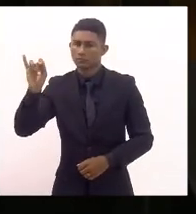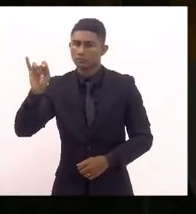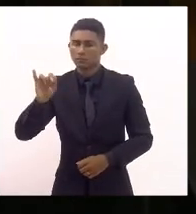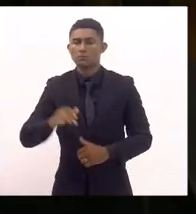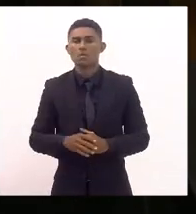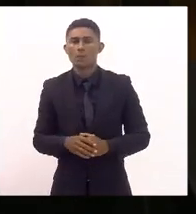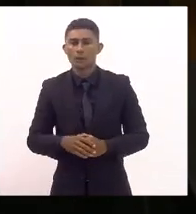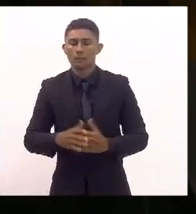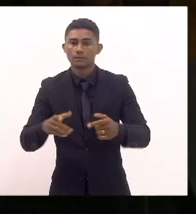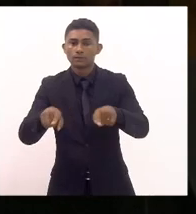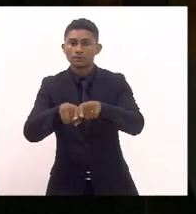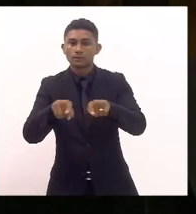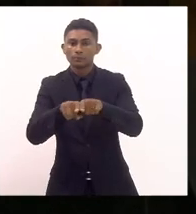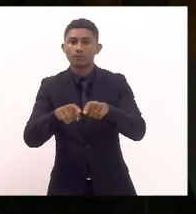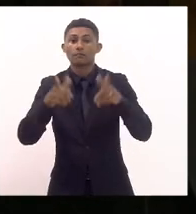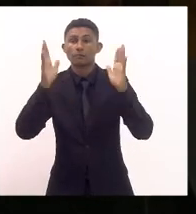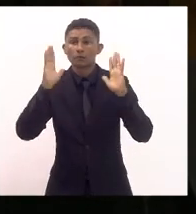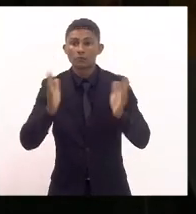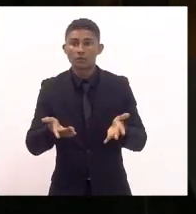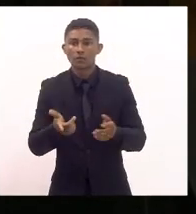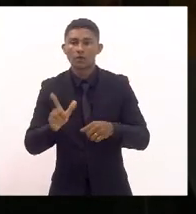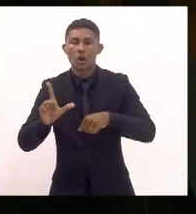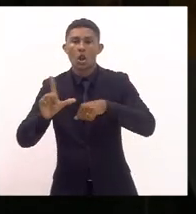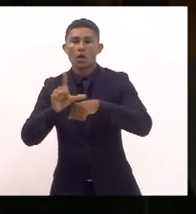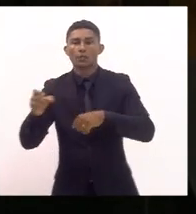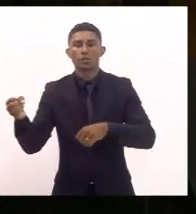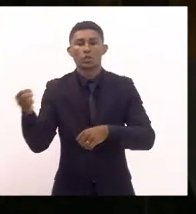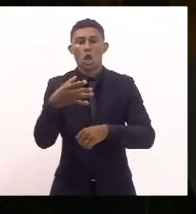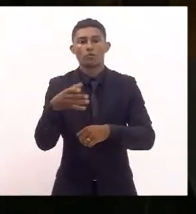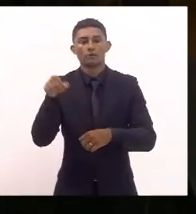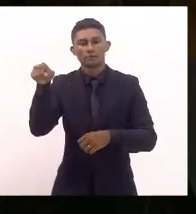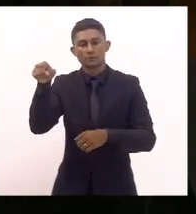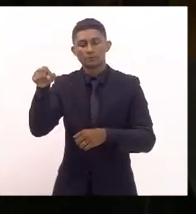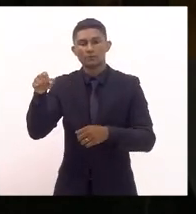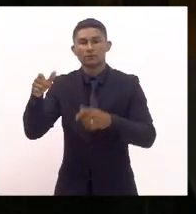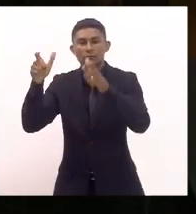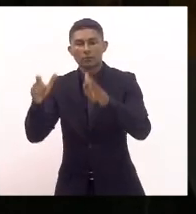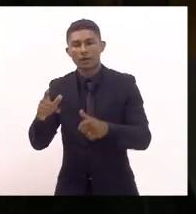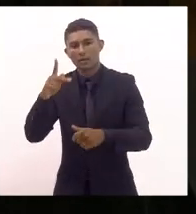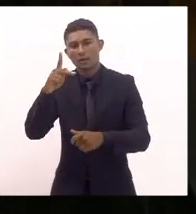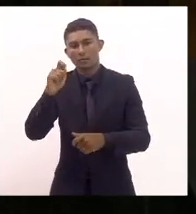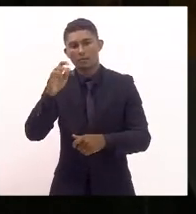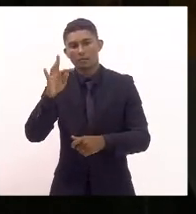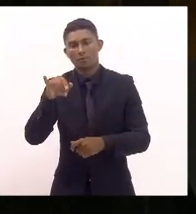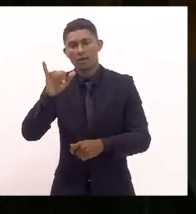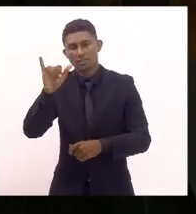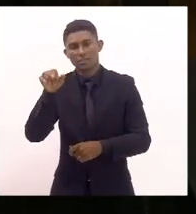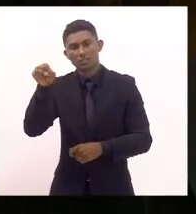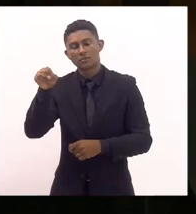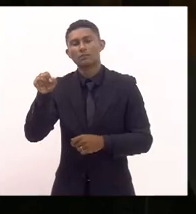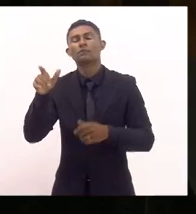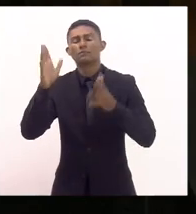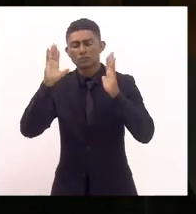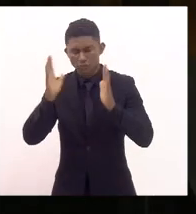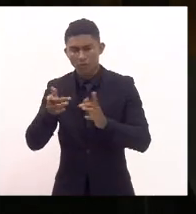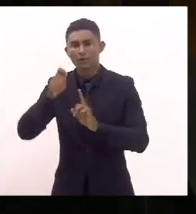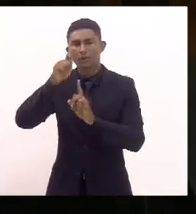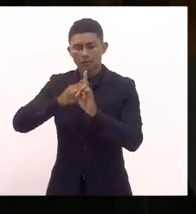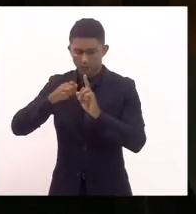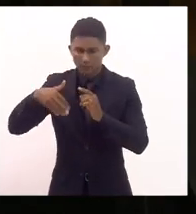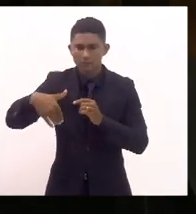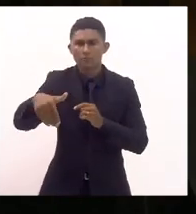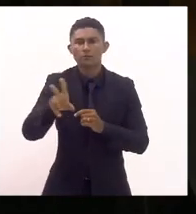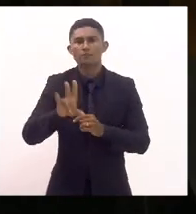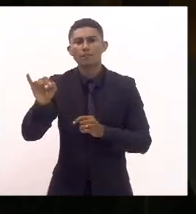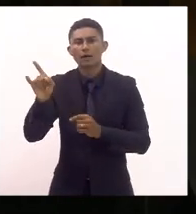inaugurou e a loja nova de Paty do Alferes Aonde esse serviço Esse mês já serão implementados